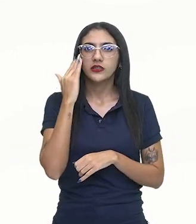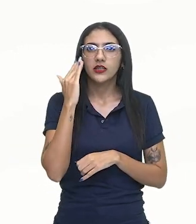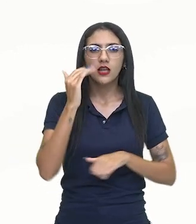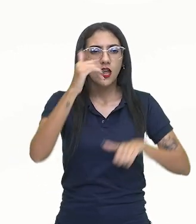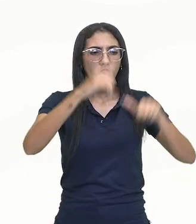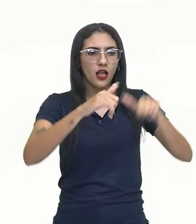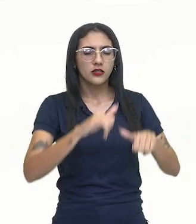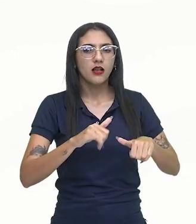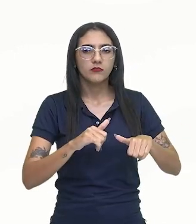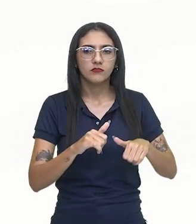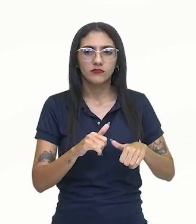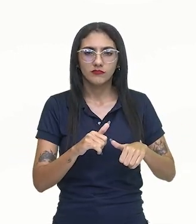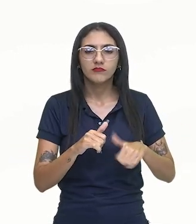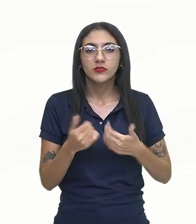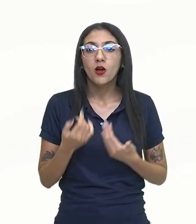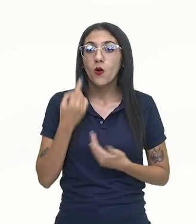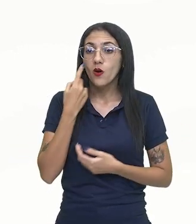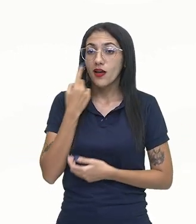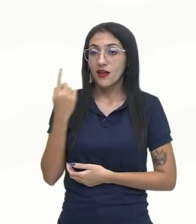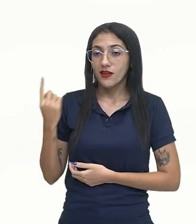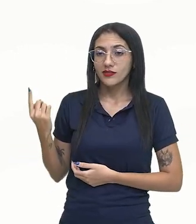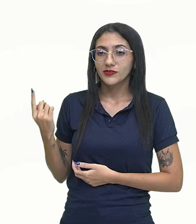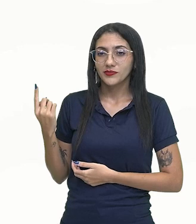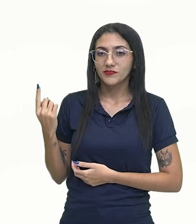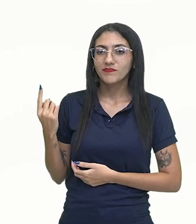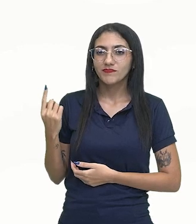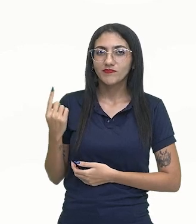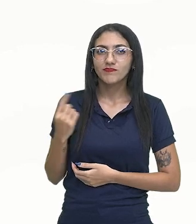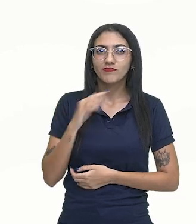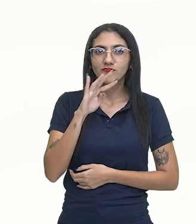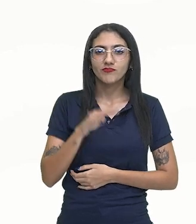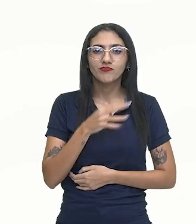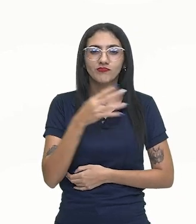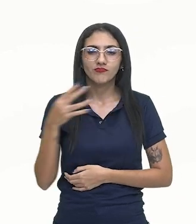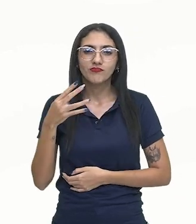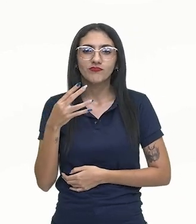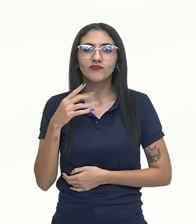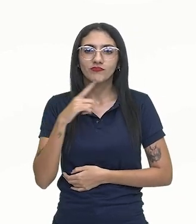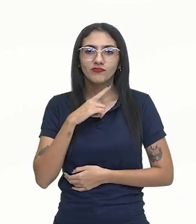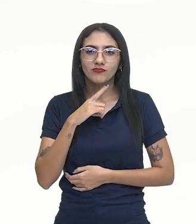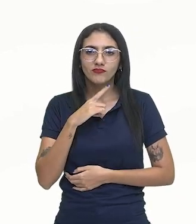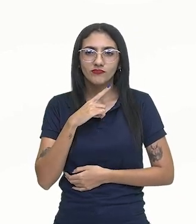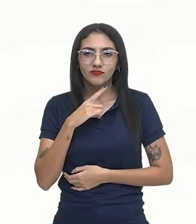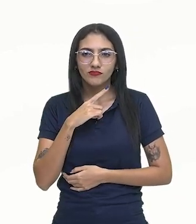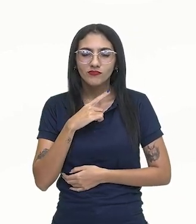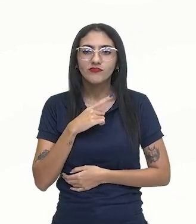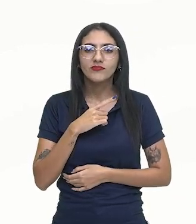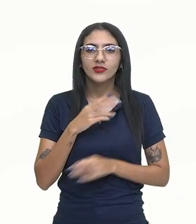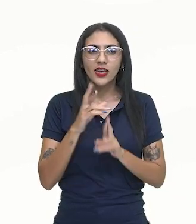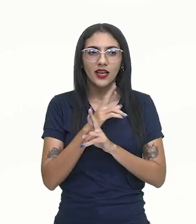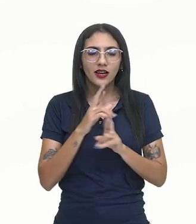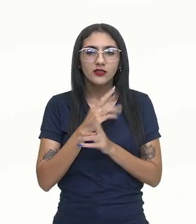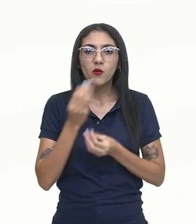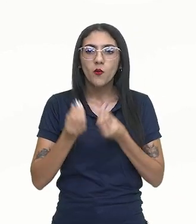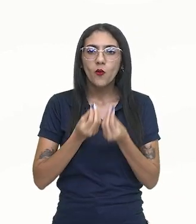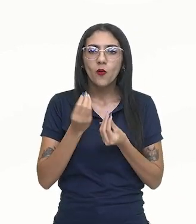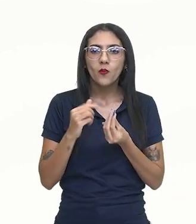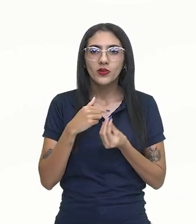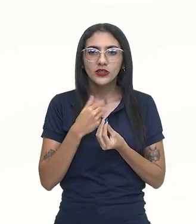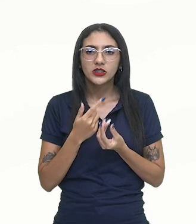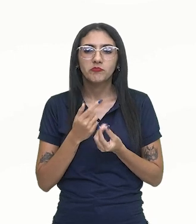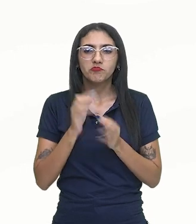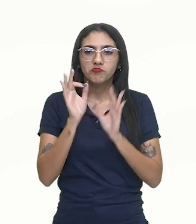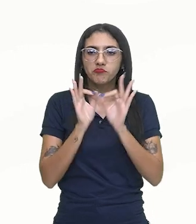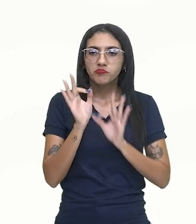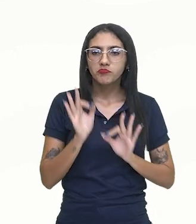sem precisar ler texto. Essa tabela está acompanhando aquele mapa lá, né? Ela está acompanhando aquele mapa quando a gente mostra a questão